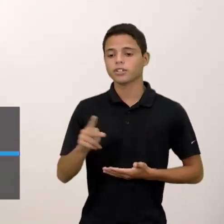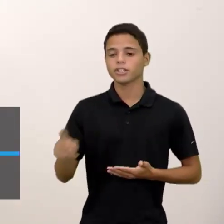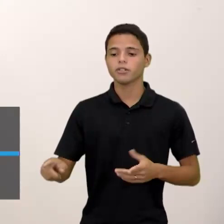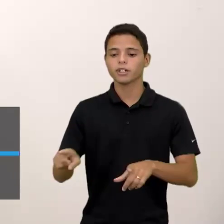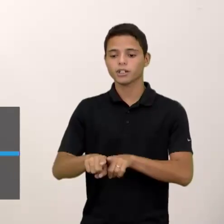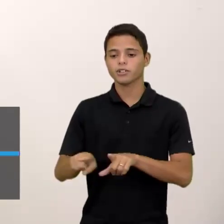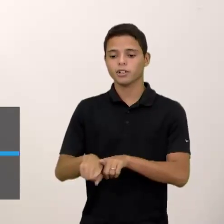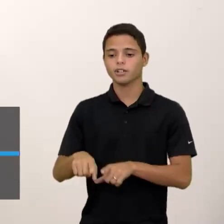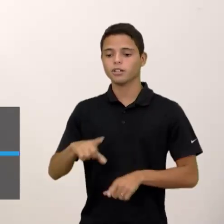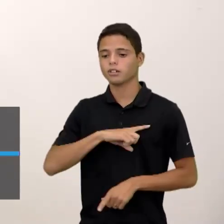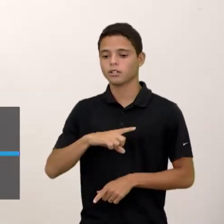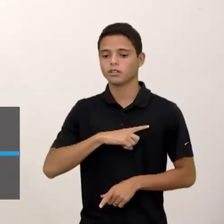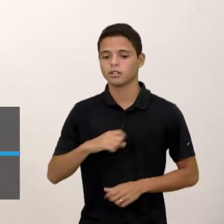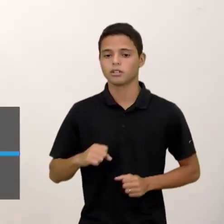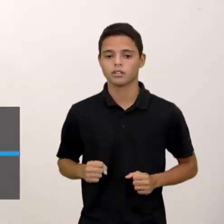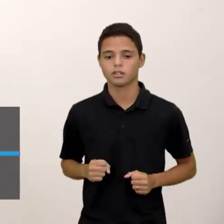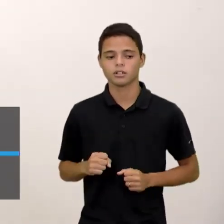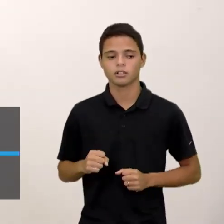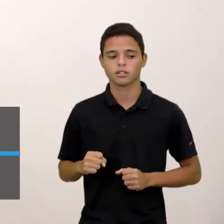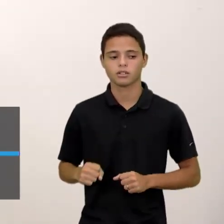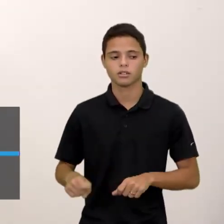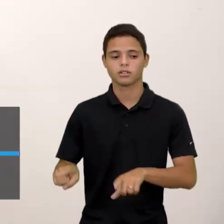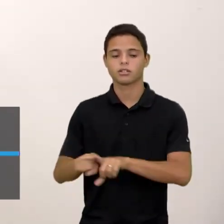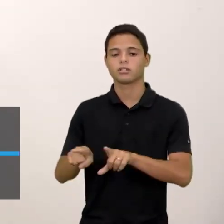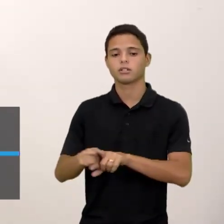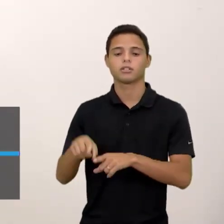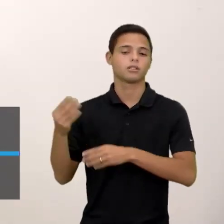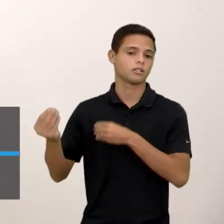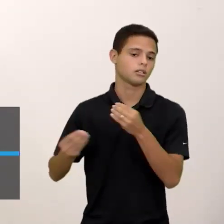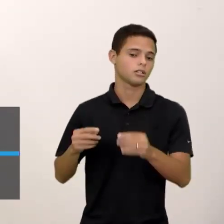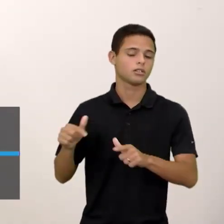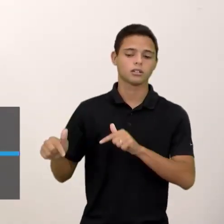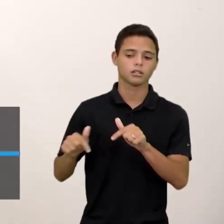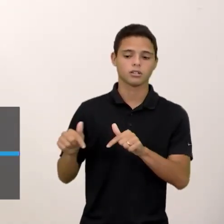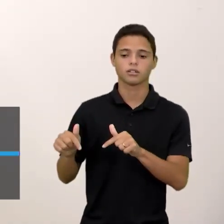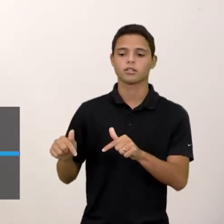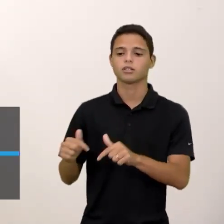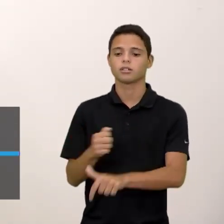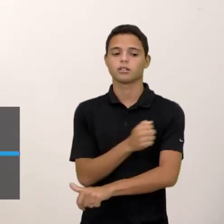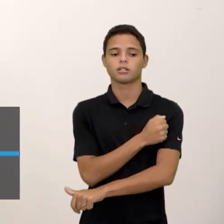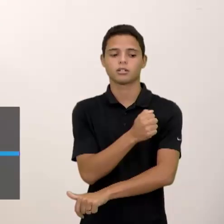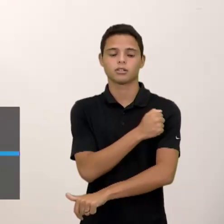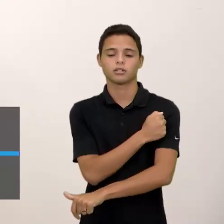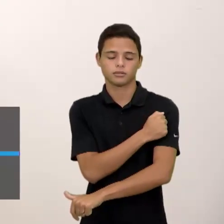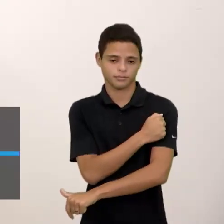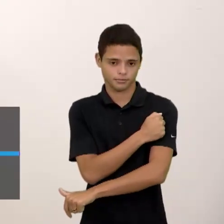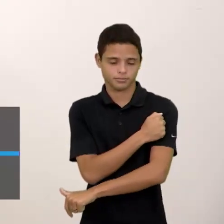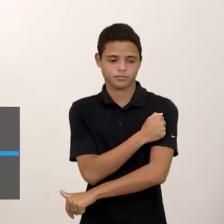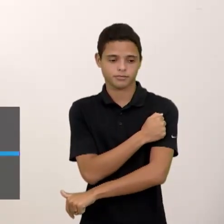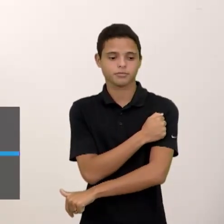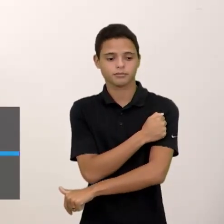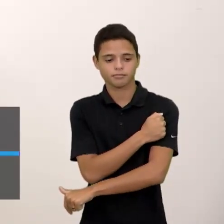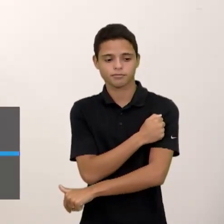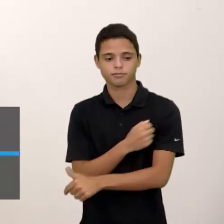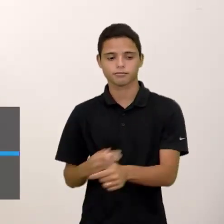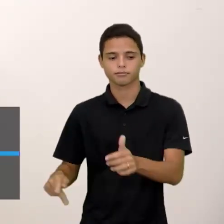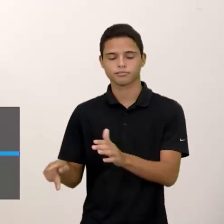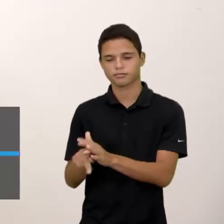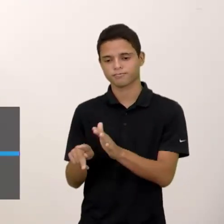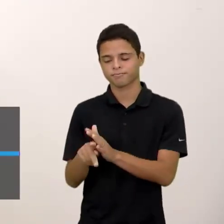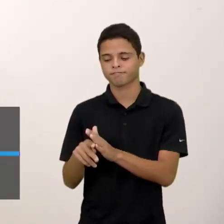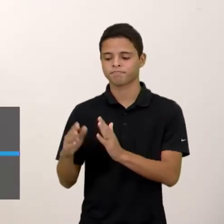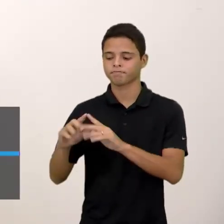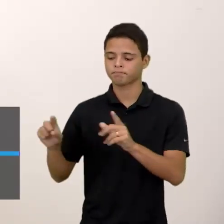presenteado com tantas informações a nível de como trabalhar com esses estudantes nas salas, tanto de recurso quanto nas salas